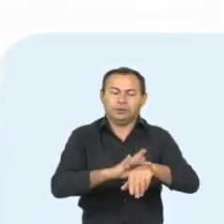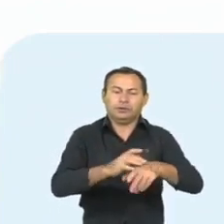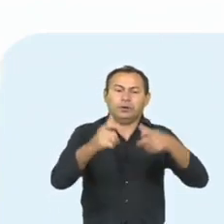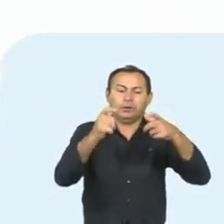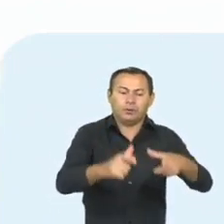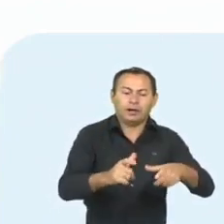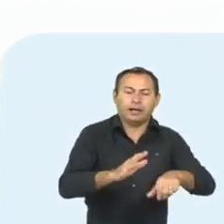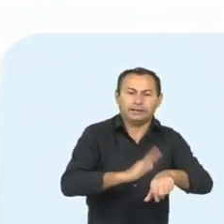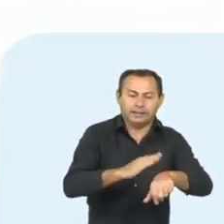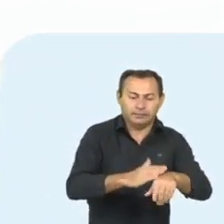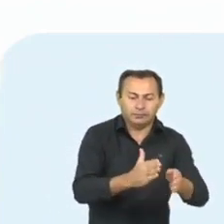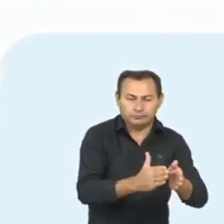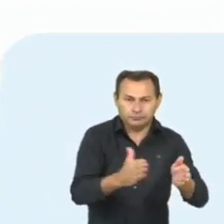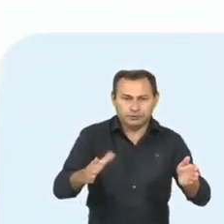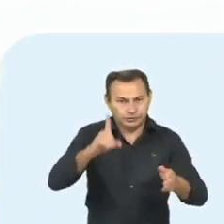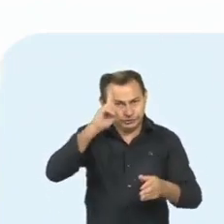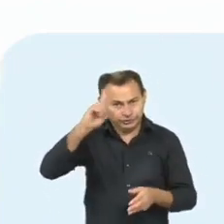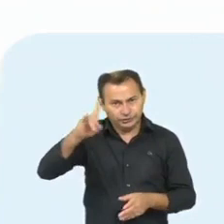e período,